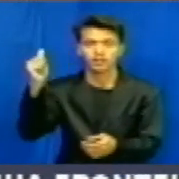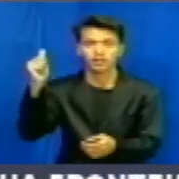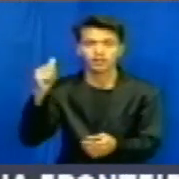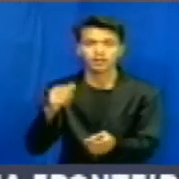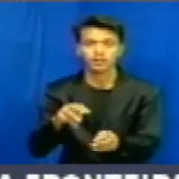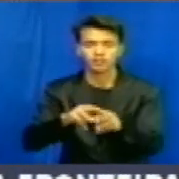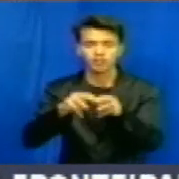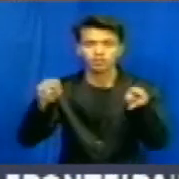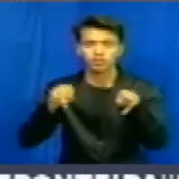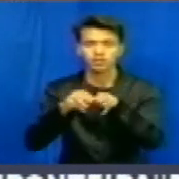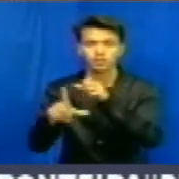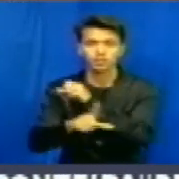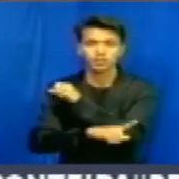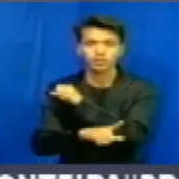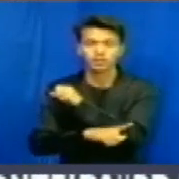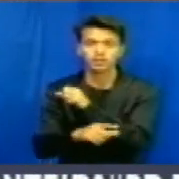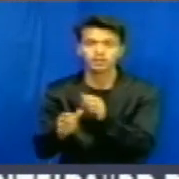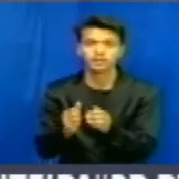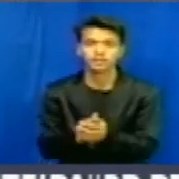iha município Liquiçá tomak.